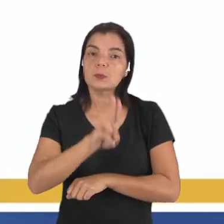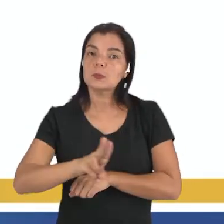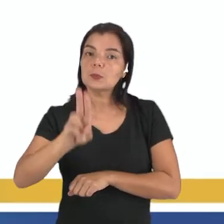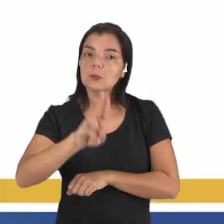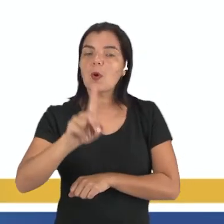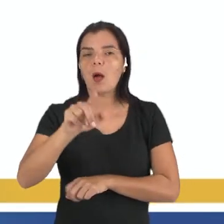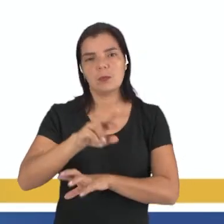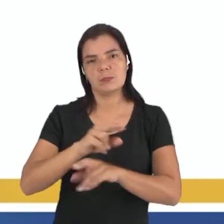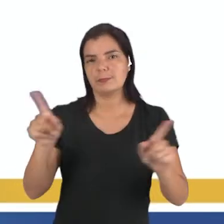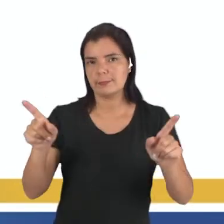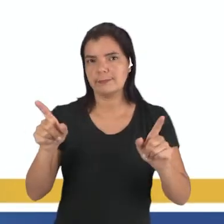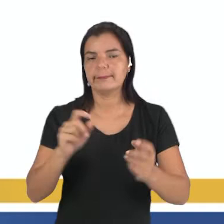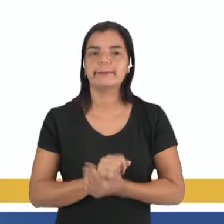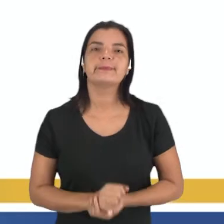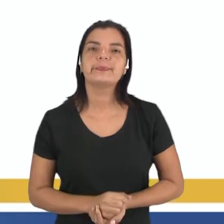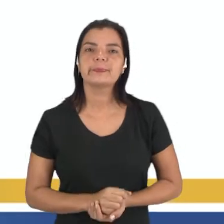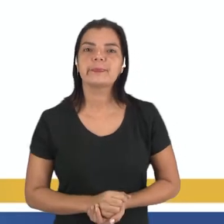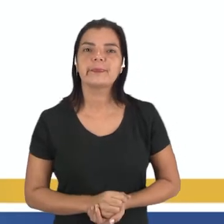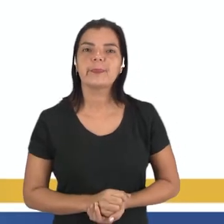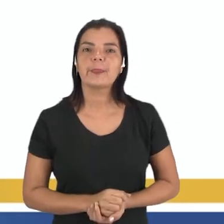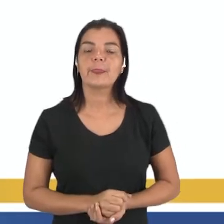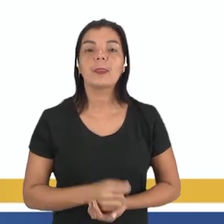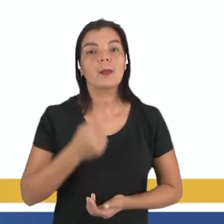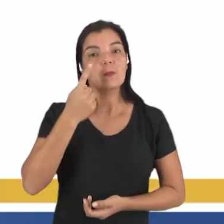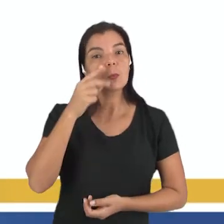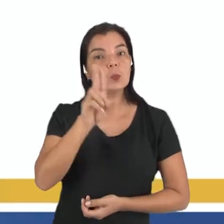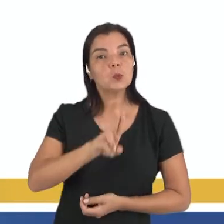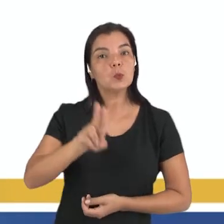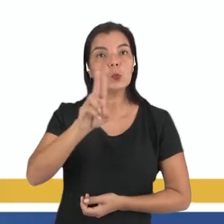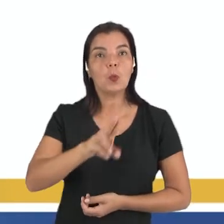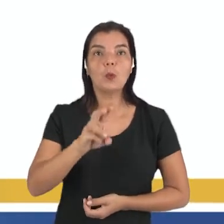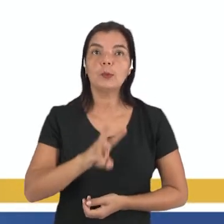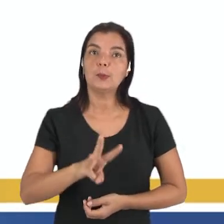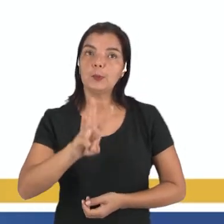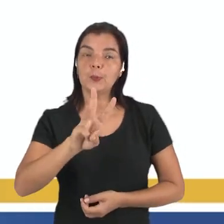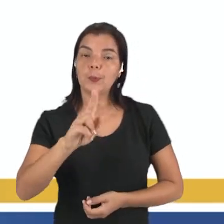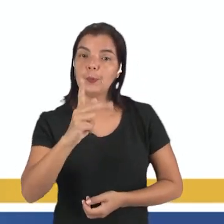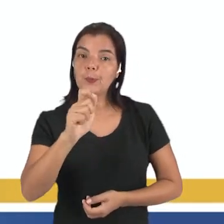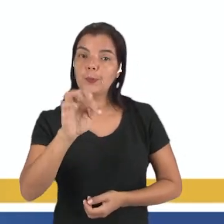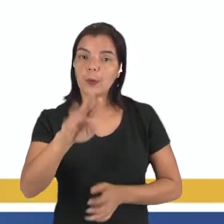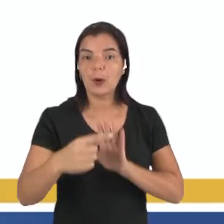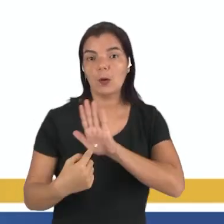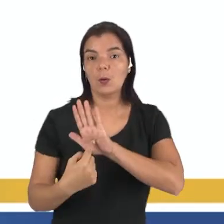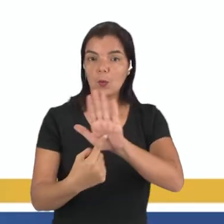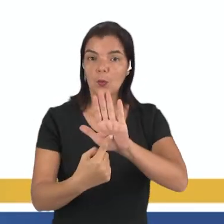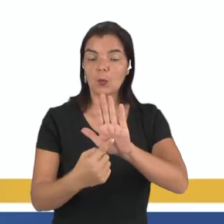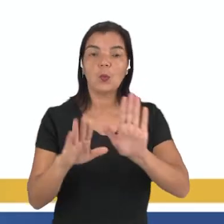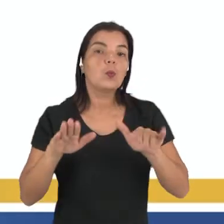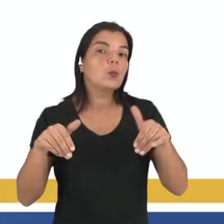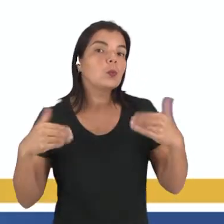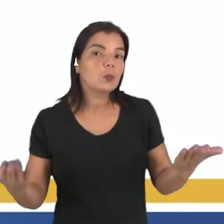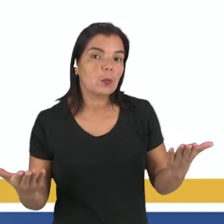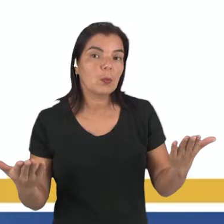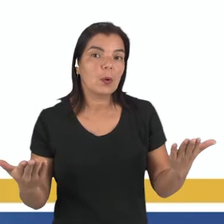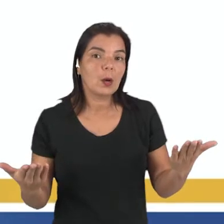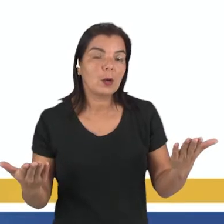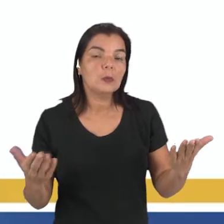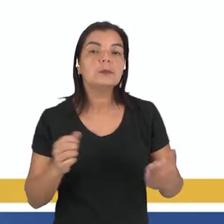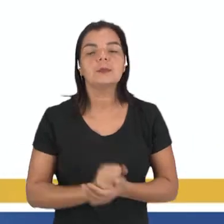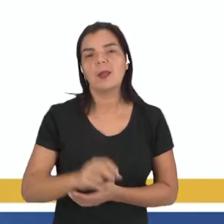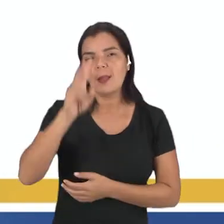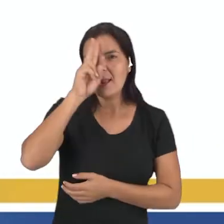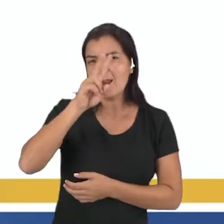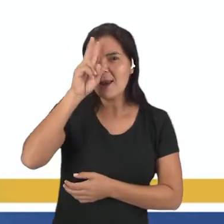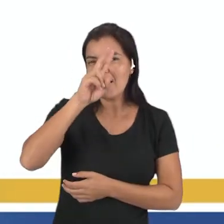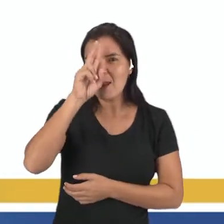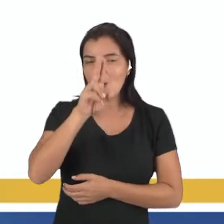elas é diferente. Então nós usamos o what para se referir ao que ou qual, sem restrição. Lembra que o